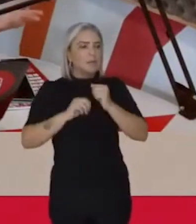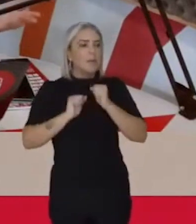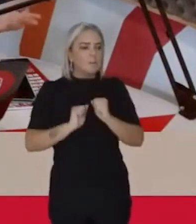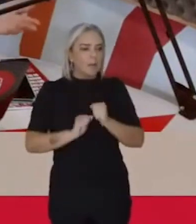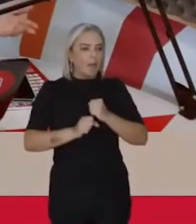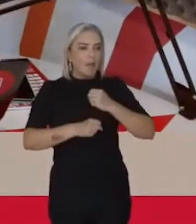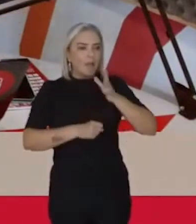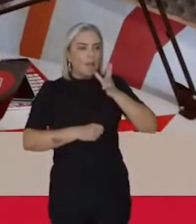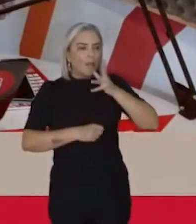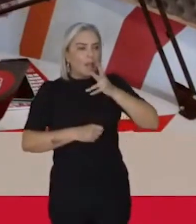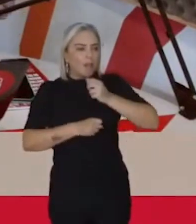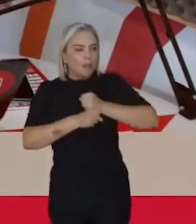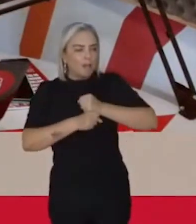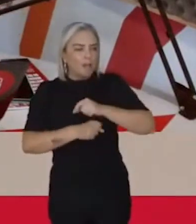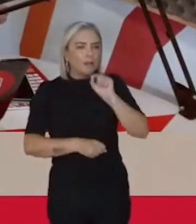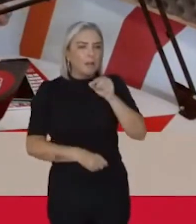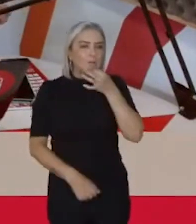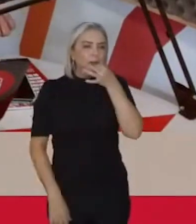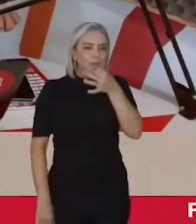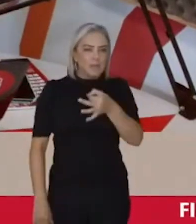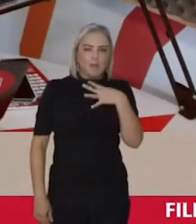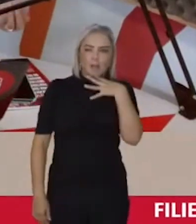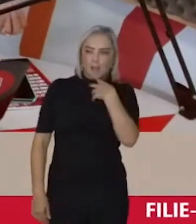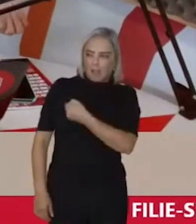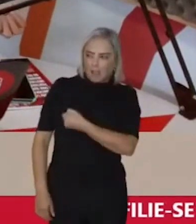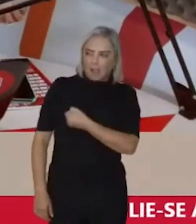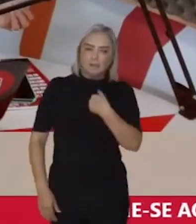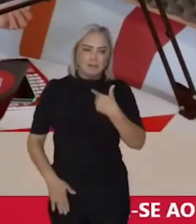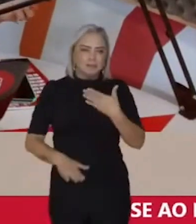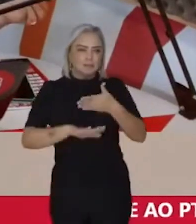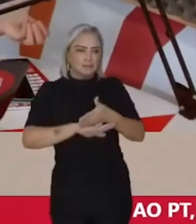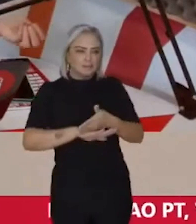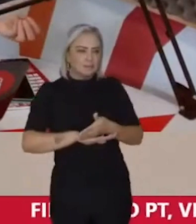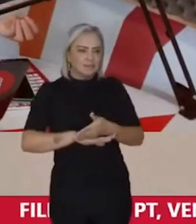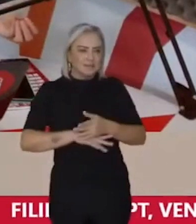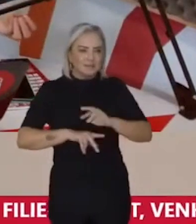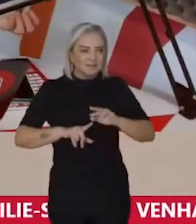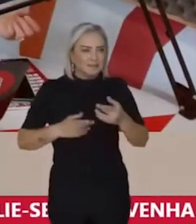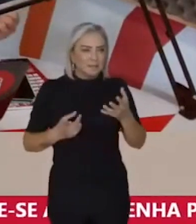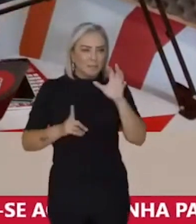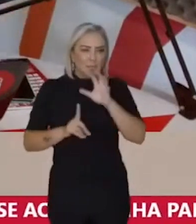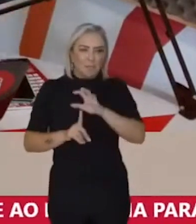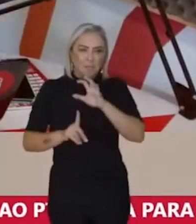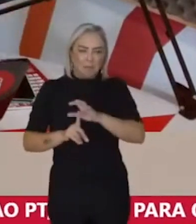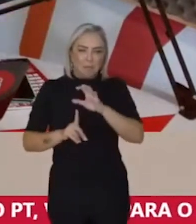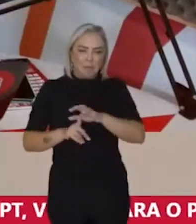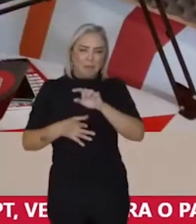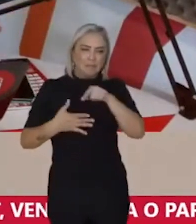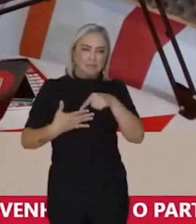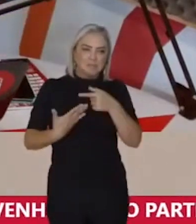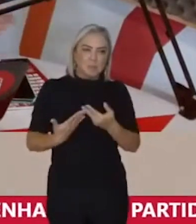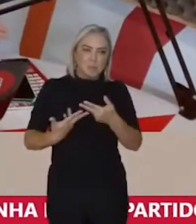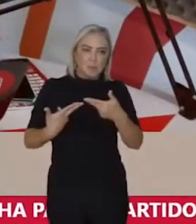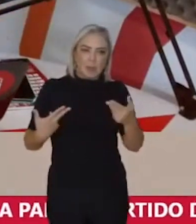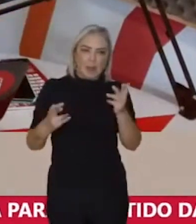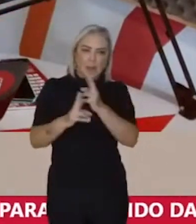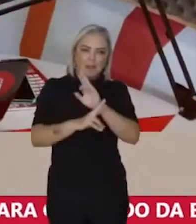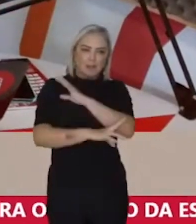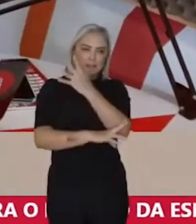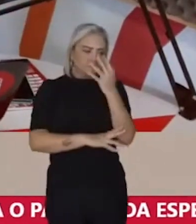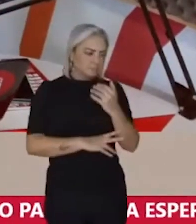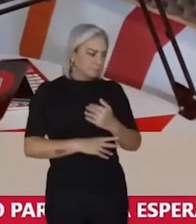levar anos. O senhor acha que é possível almejar essa entrada com tanto descaso para as questões ambientais?